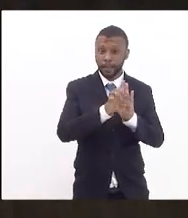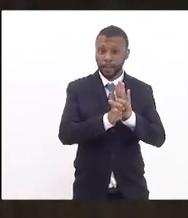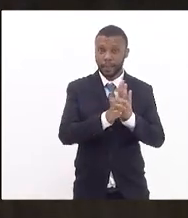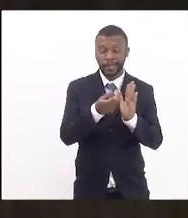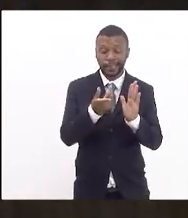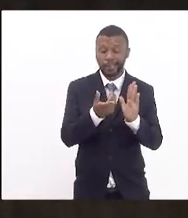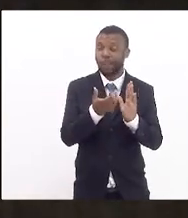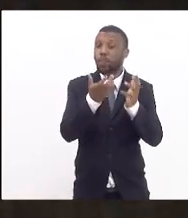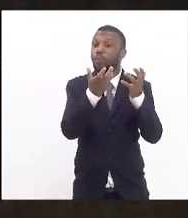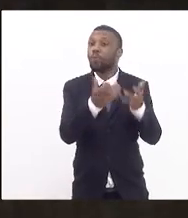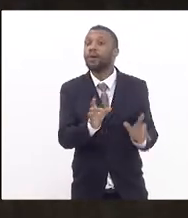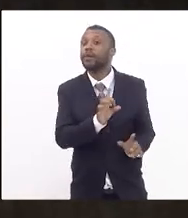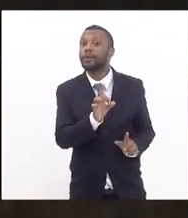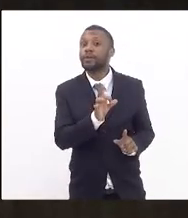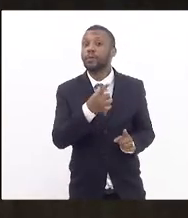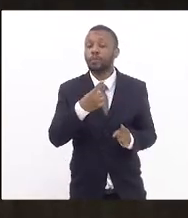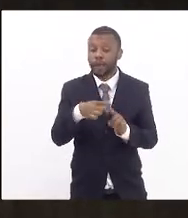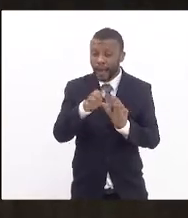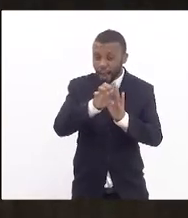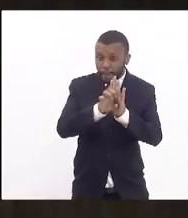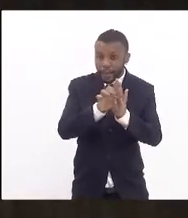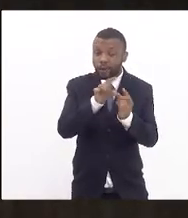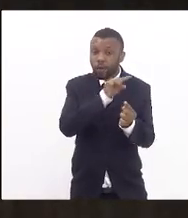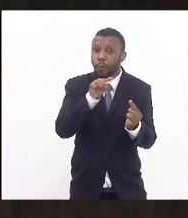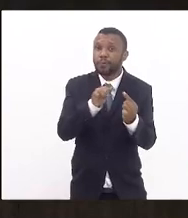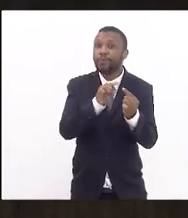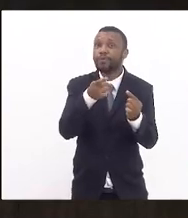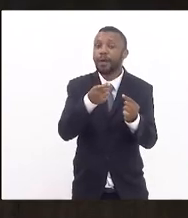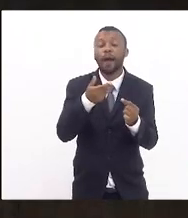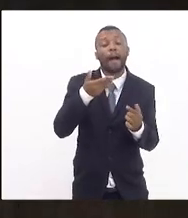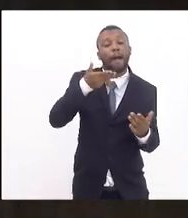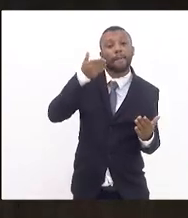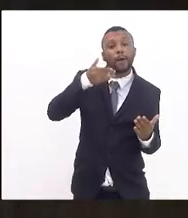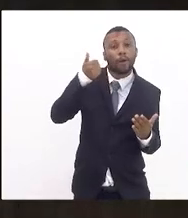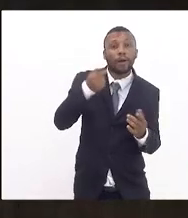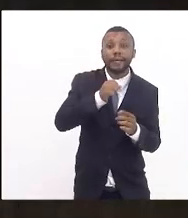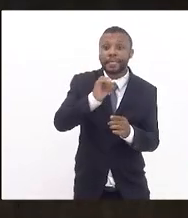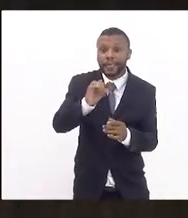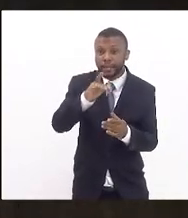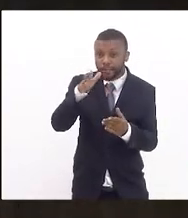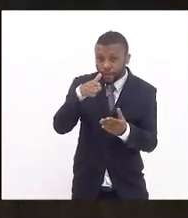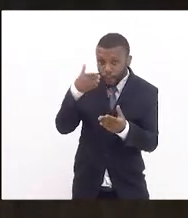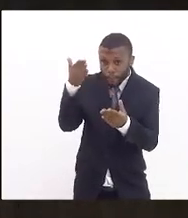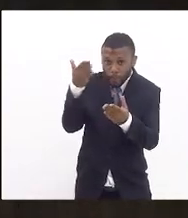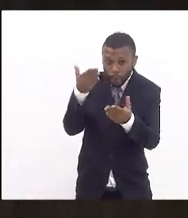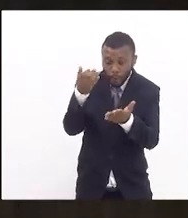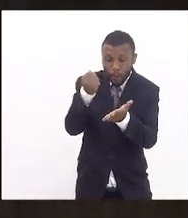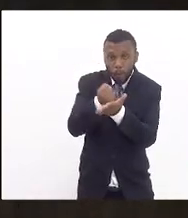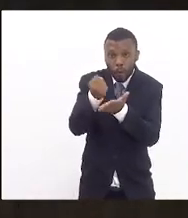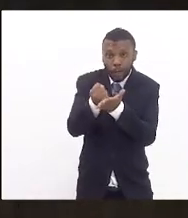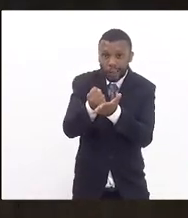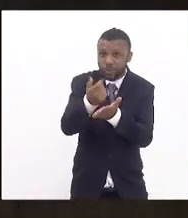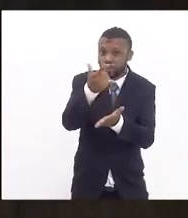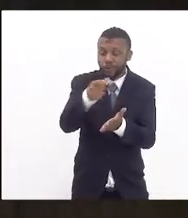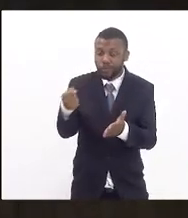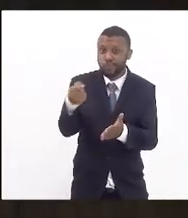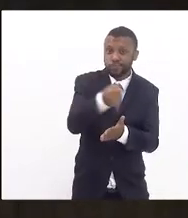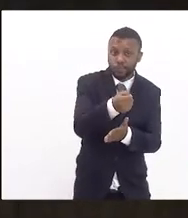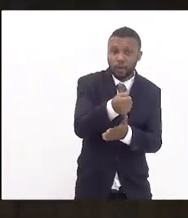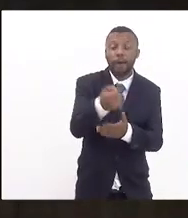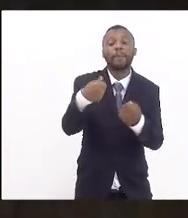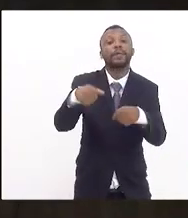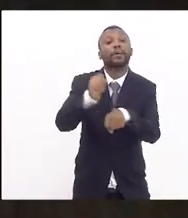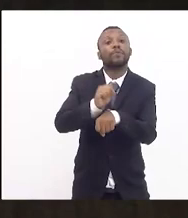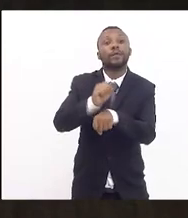que eu acho que melhora o projeto, que não vai reintegrar. Se está respondendo a processo criminal, tem que esperar a sentença absolutória transitar em